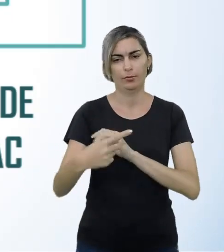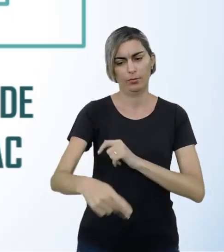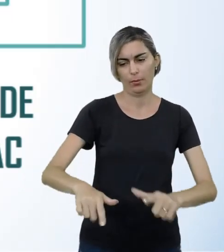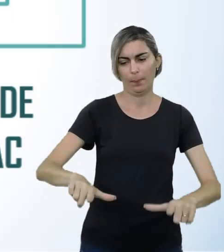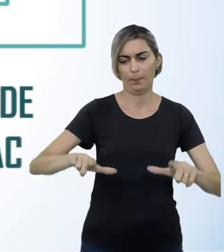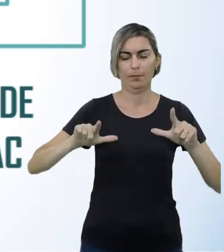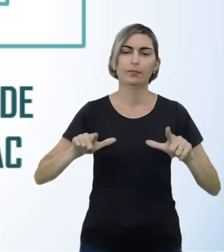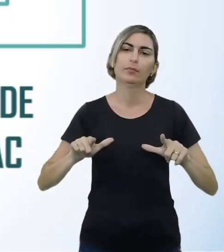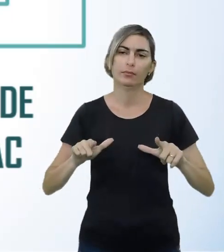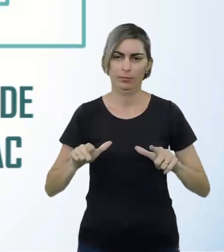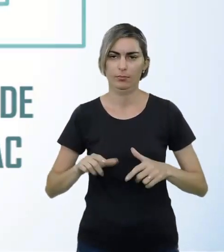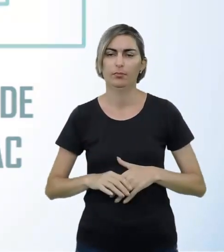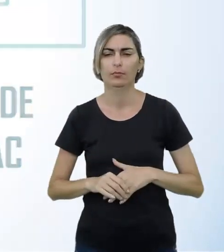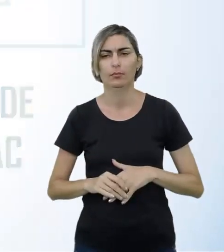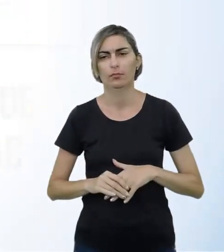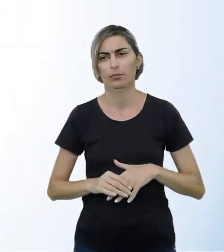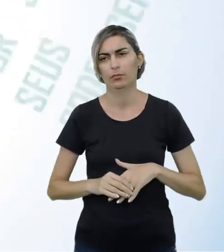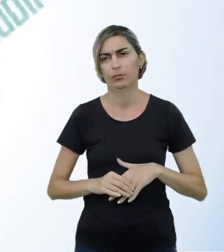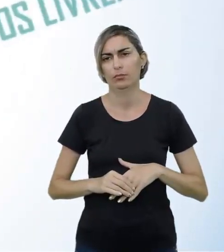partir desses dispositivos.